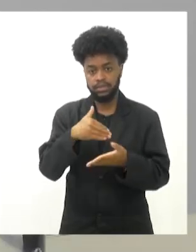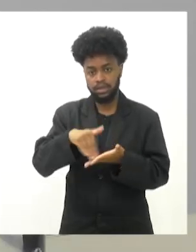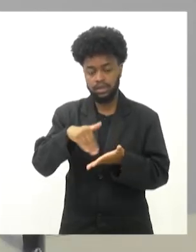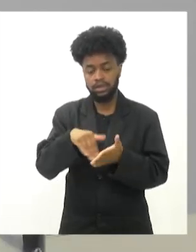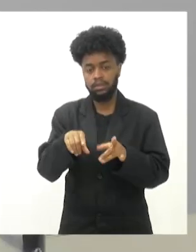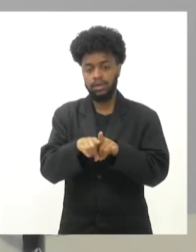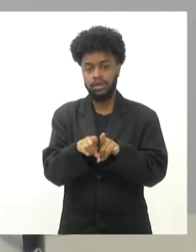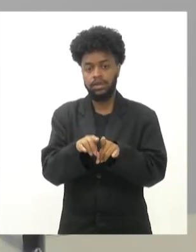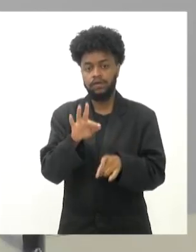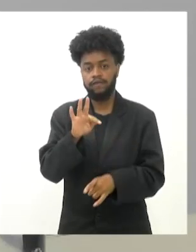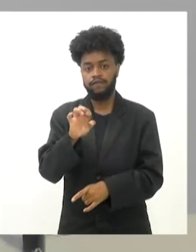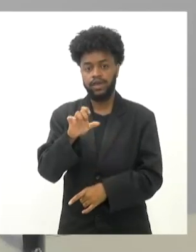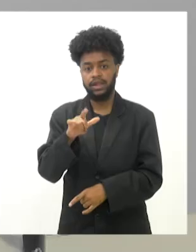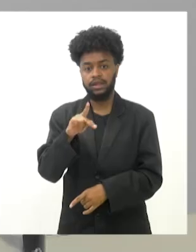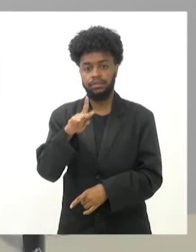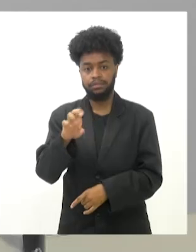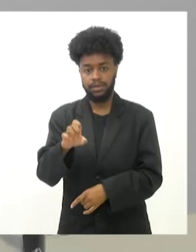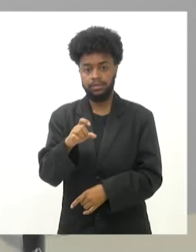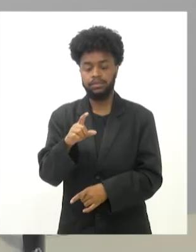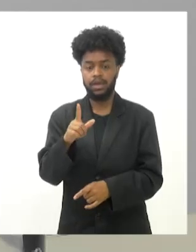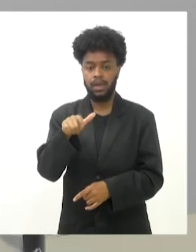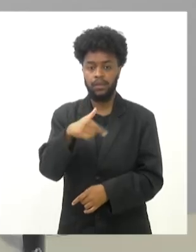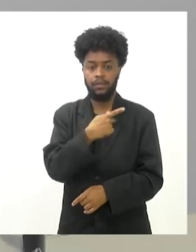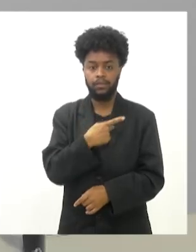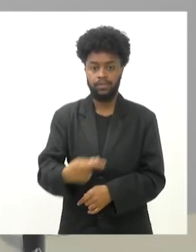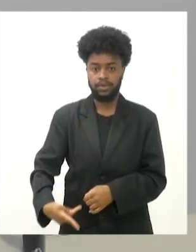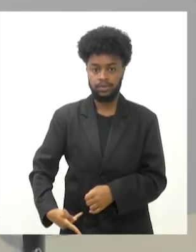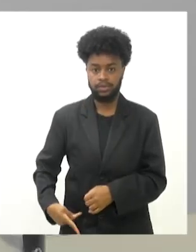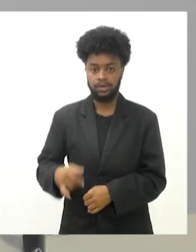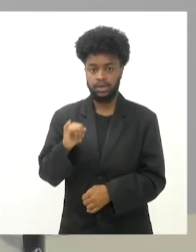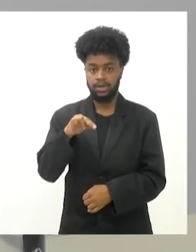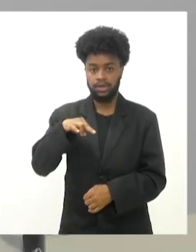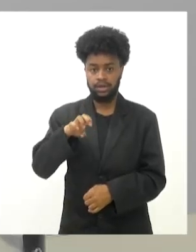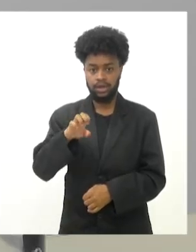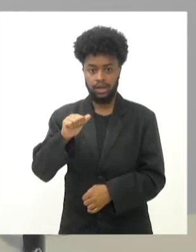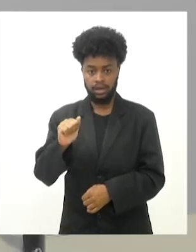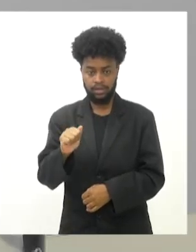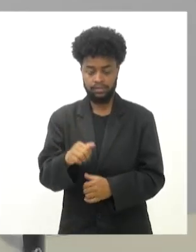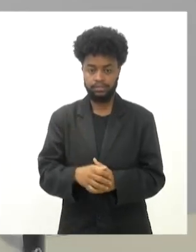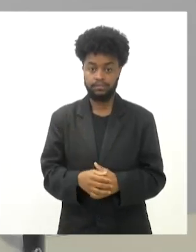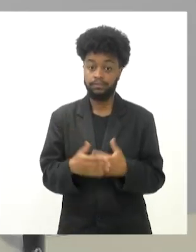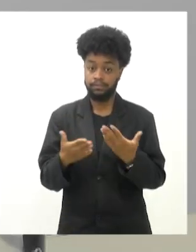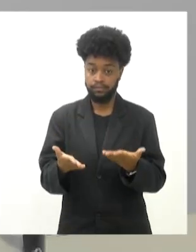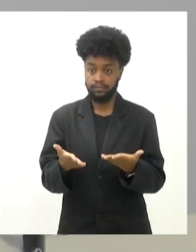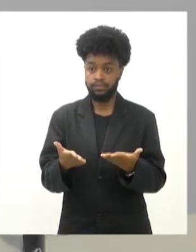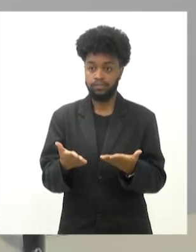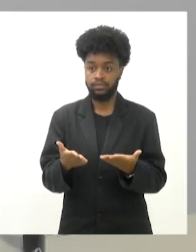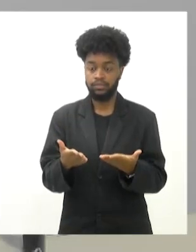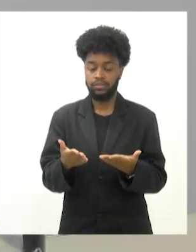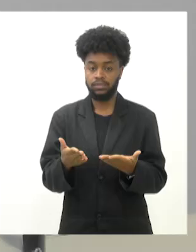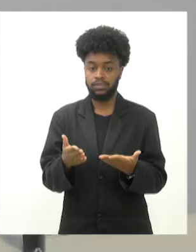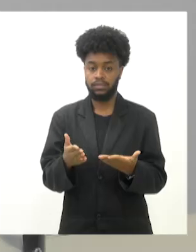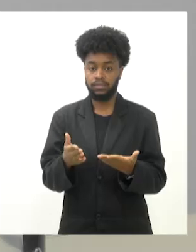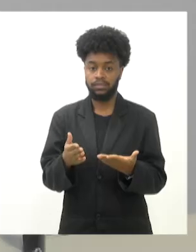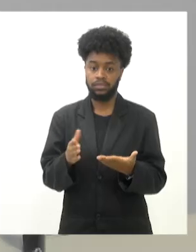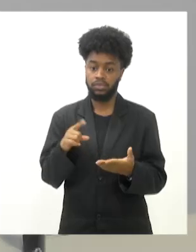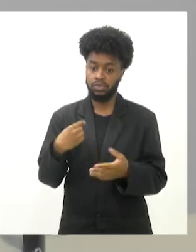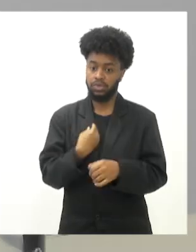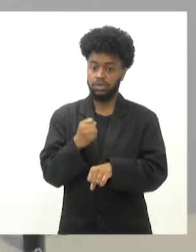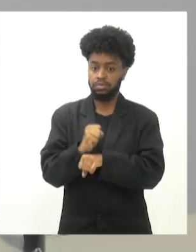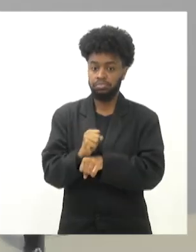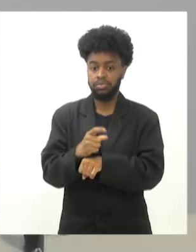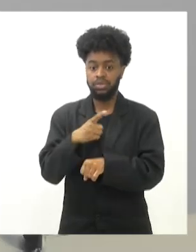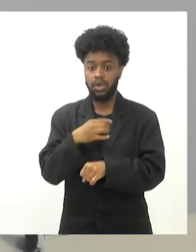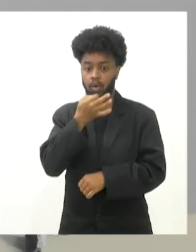Felipe Campelo, que era o presidente do INEA. E aí a gente resguarda até ter um posicionamento mais